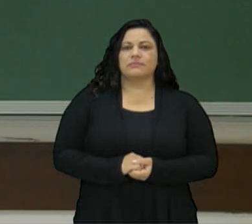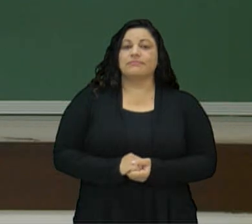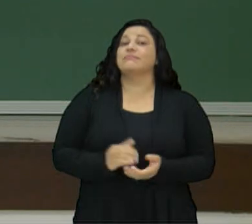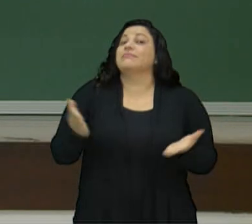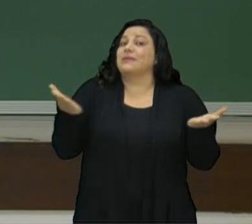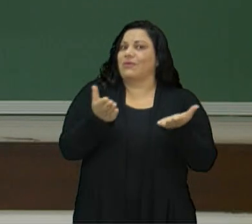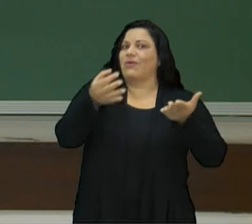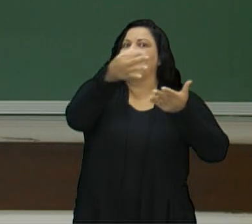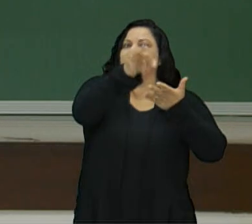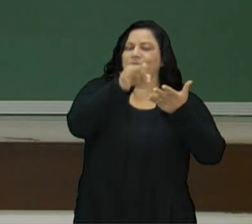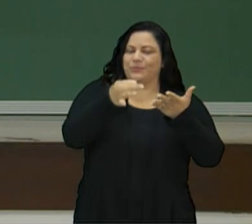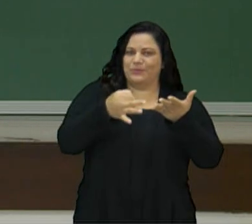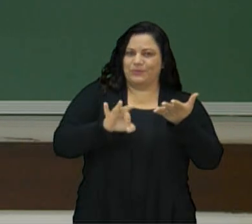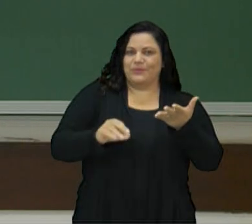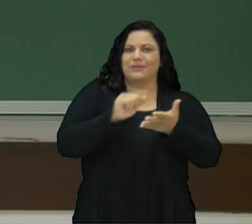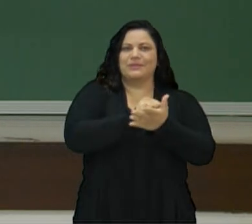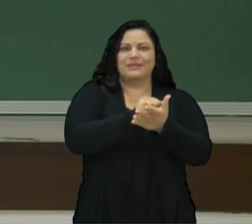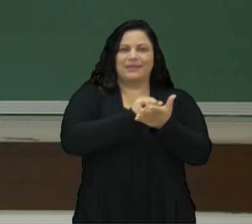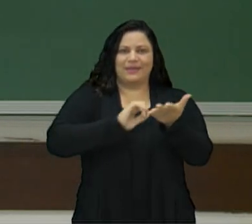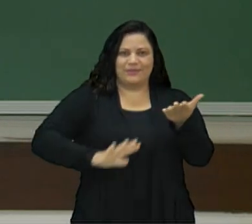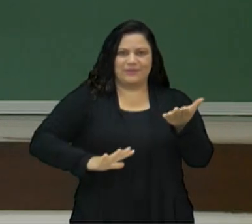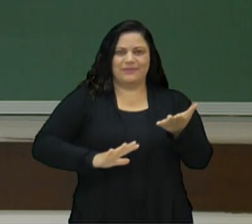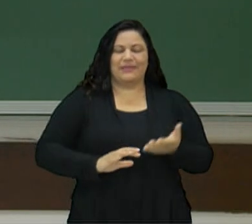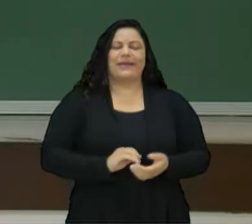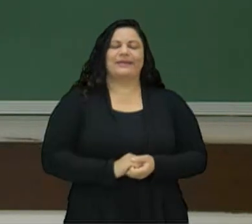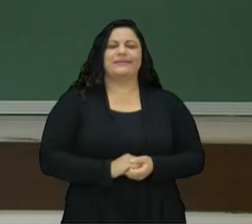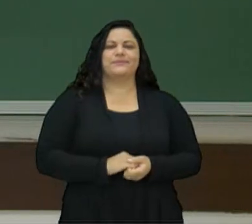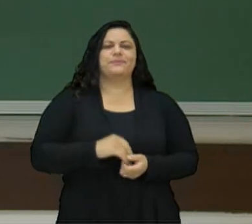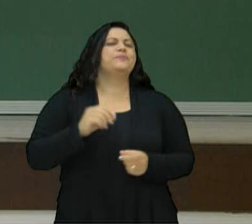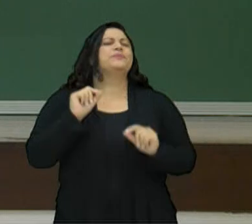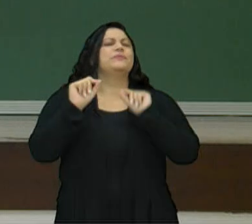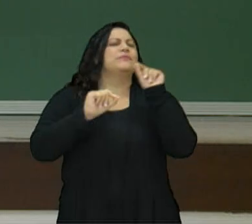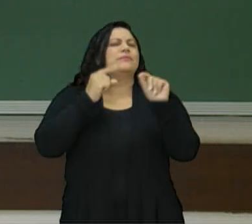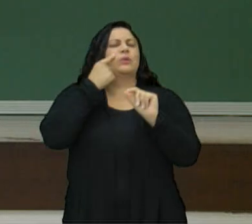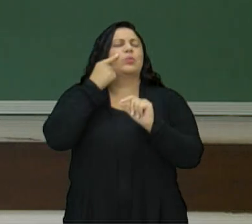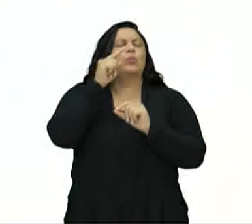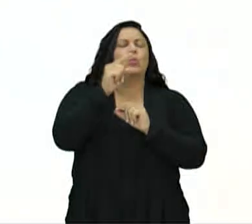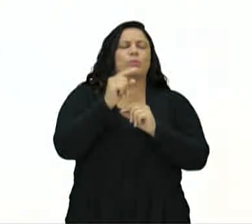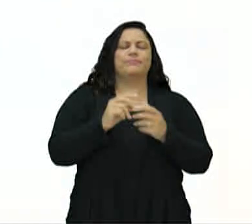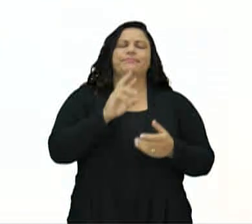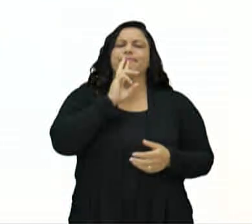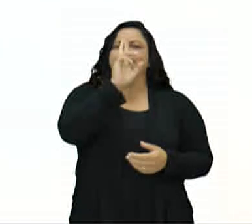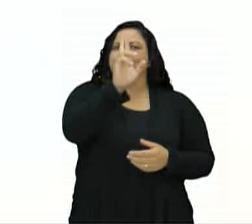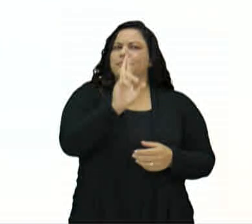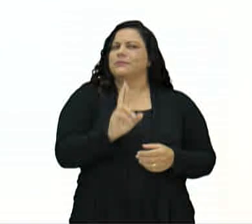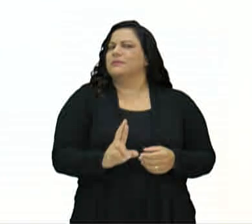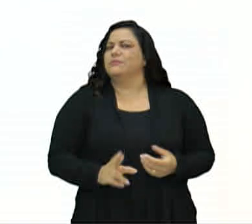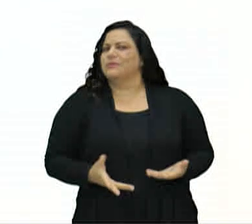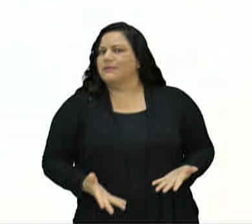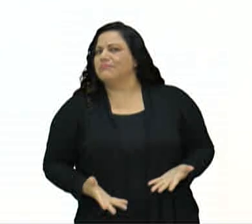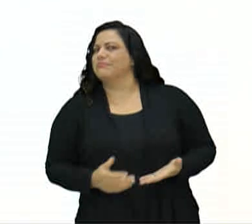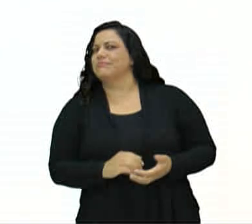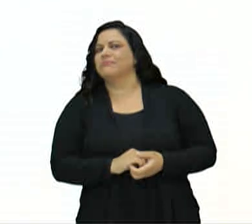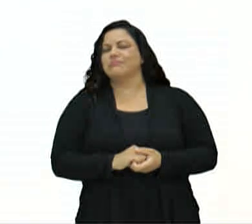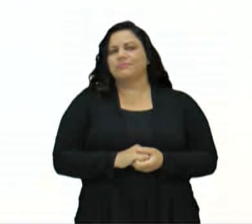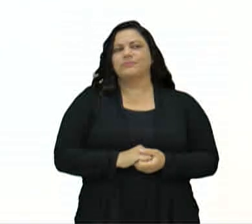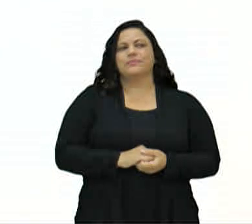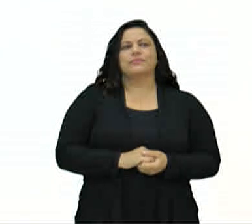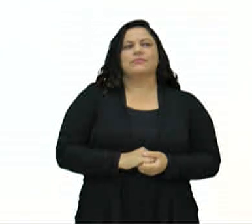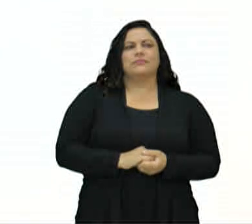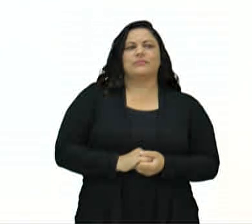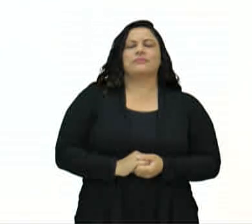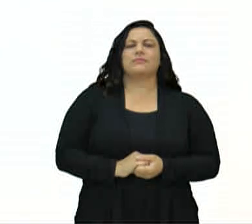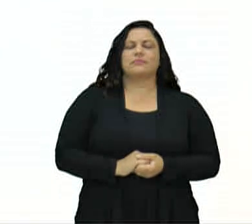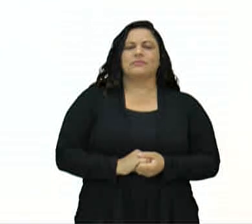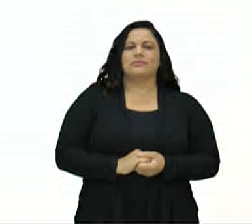Vamos corrigir então a nossa atividade. Vamos ver como ficaram as frases. Então, em lá, para jovens que querem alquilar